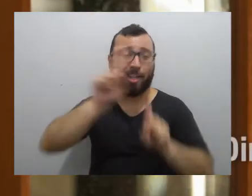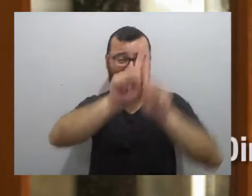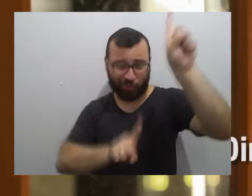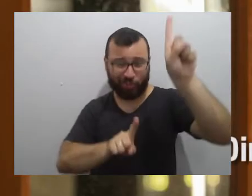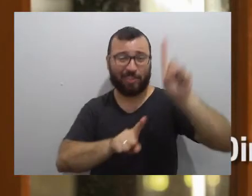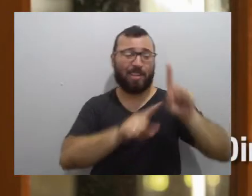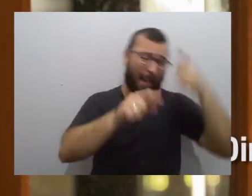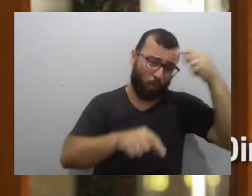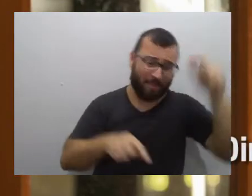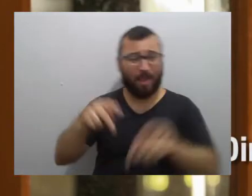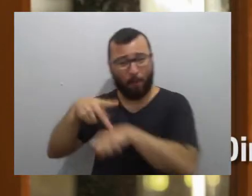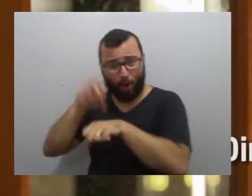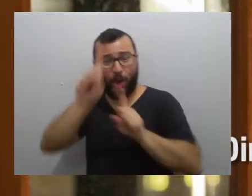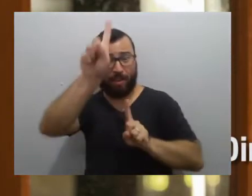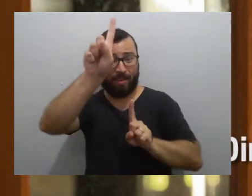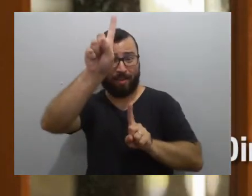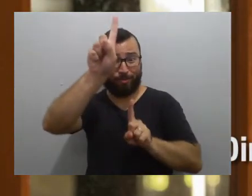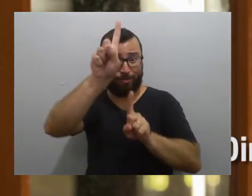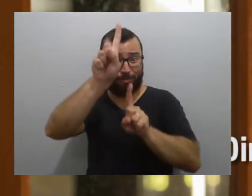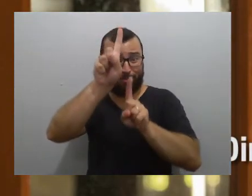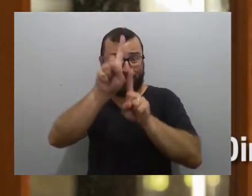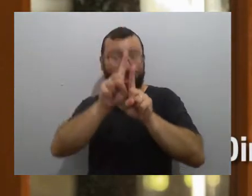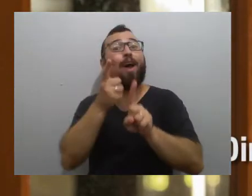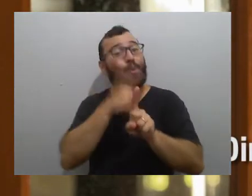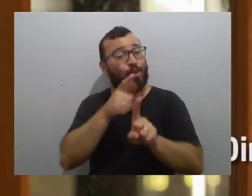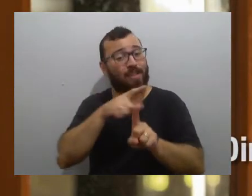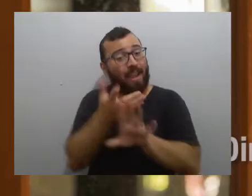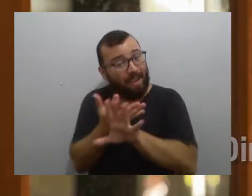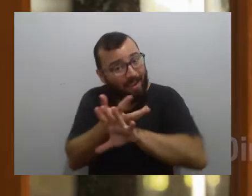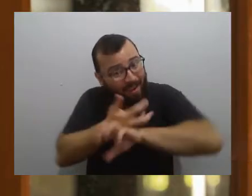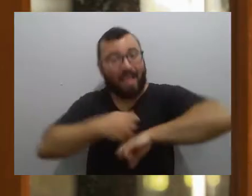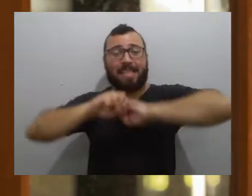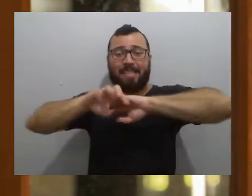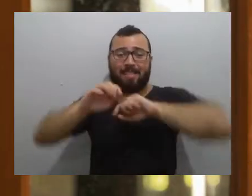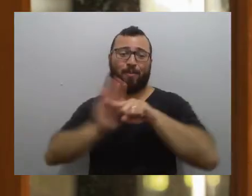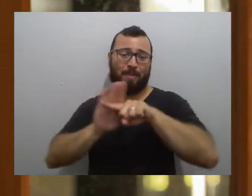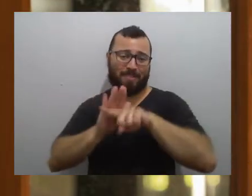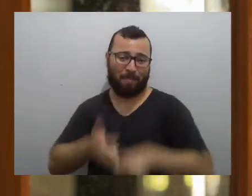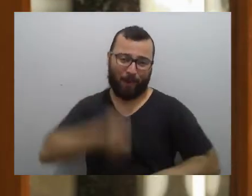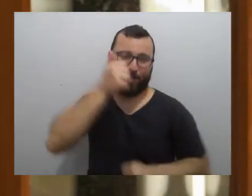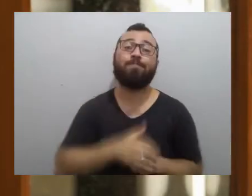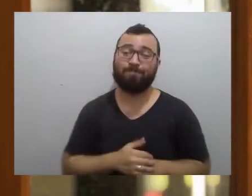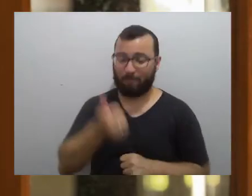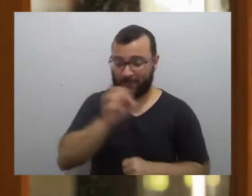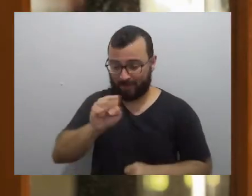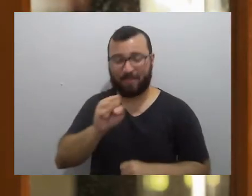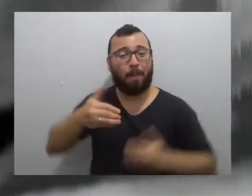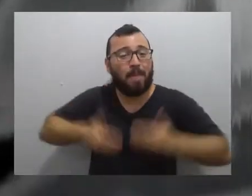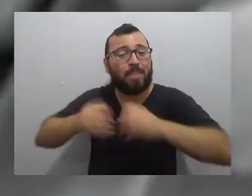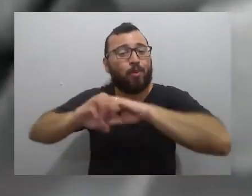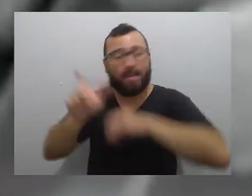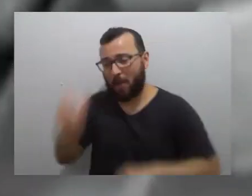Com isso, atrelado a isso, e por conta da não aceitação da comunidade acadêmica, foi um período de uma longa